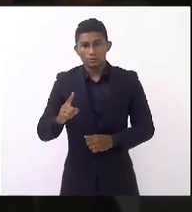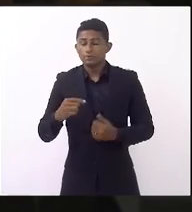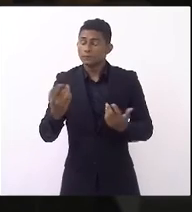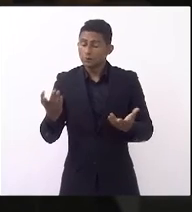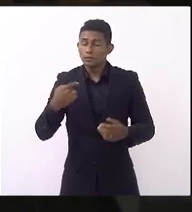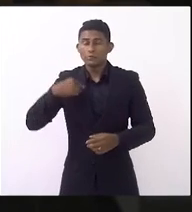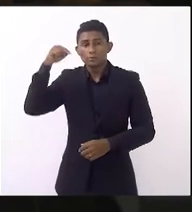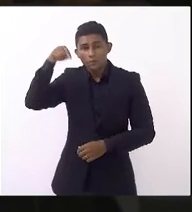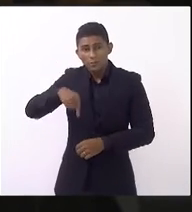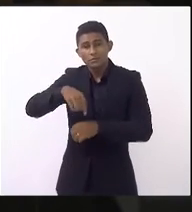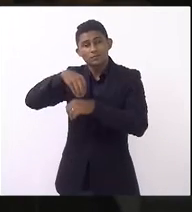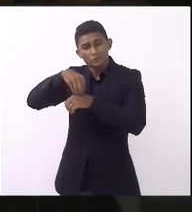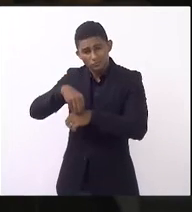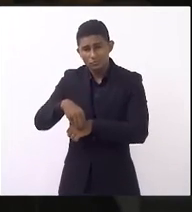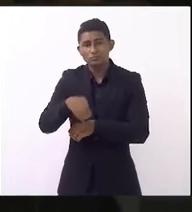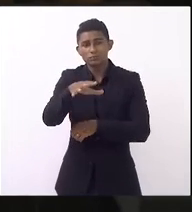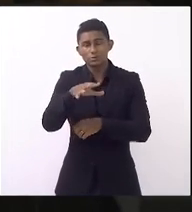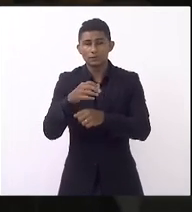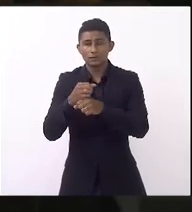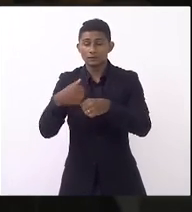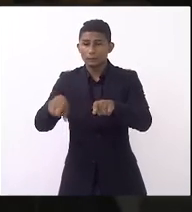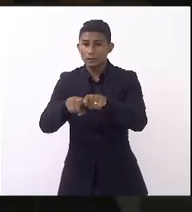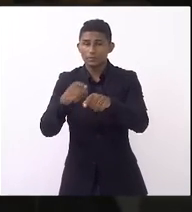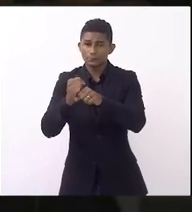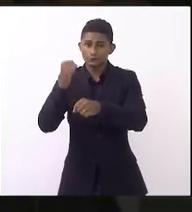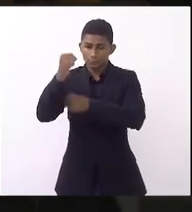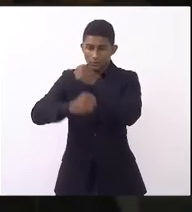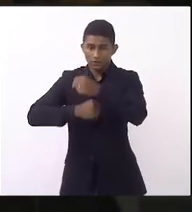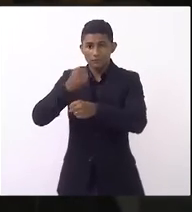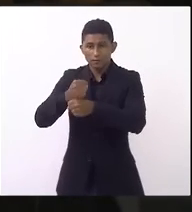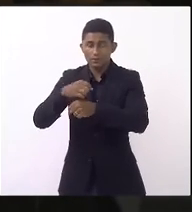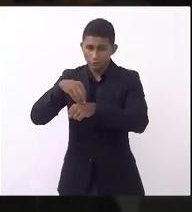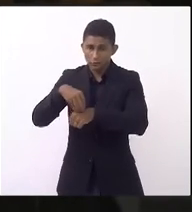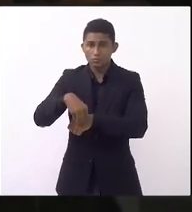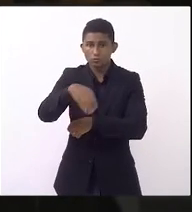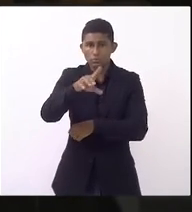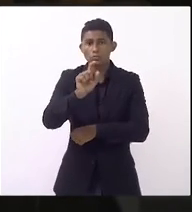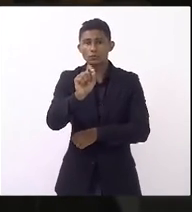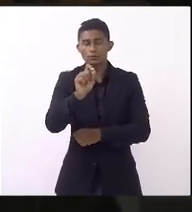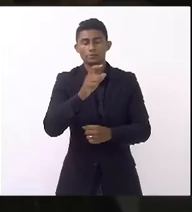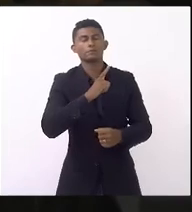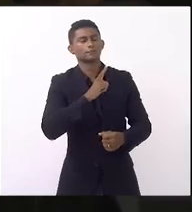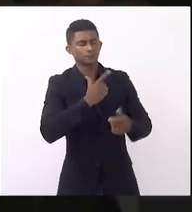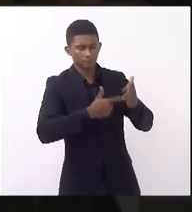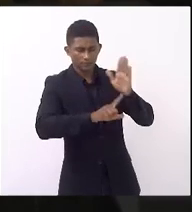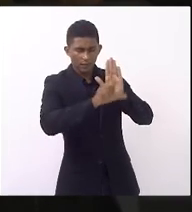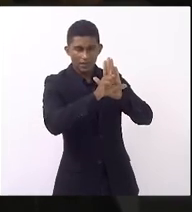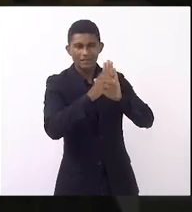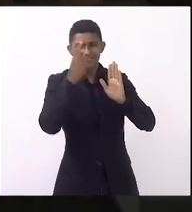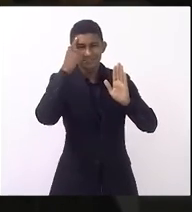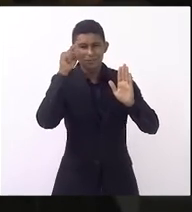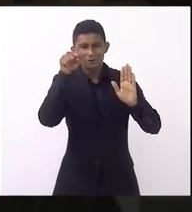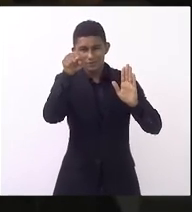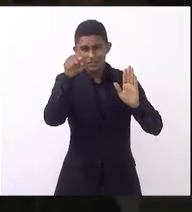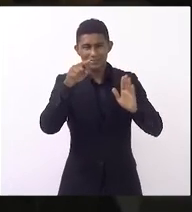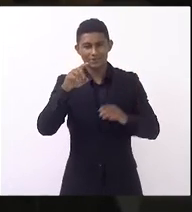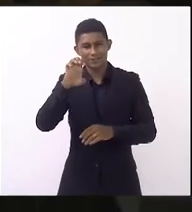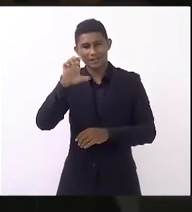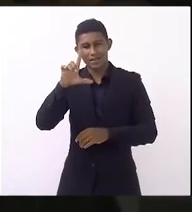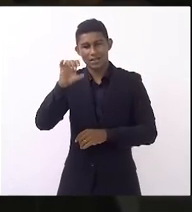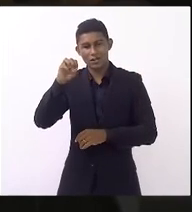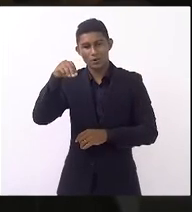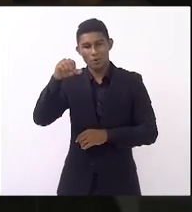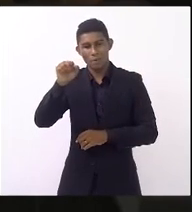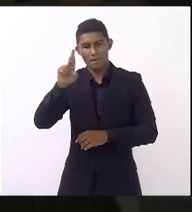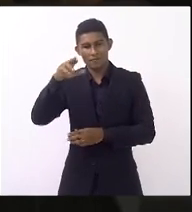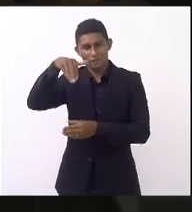sugerir já para o ano que vem. Nós temos uma lei, deputado Eliomar Coelho, que o senhor votou a favor, que foi criada lá